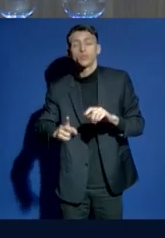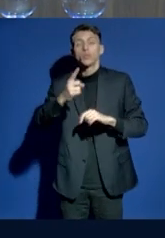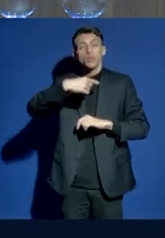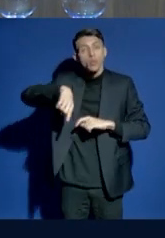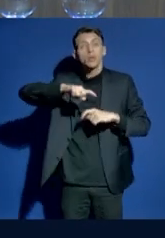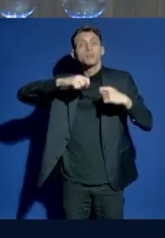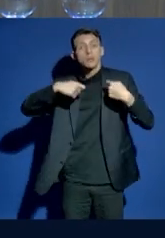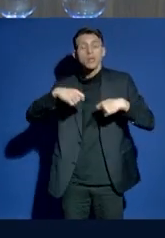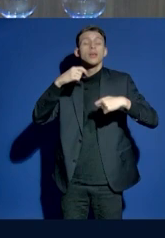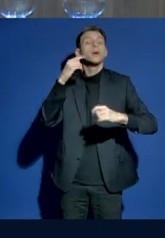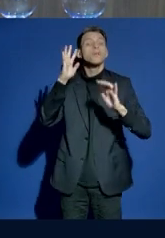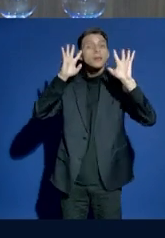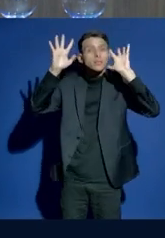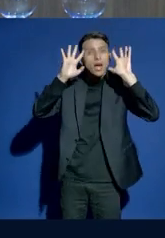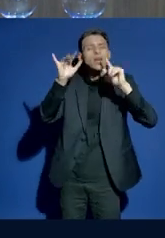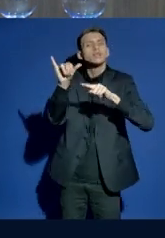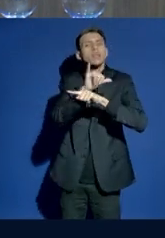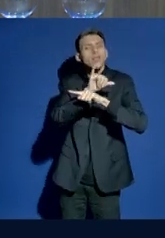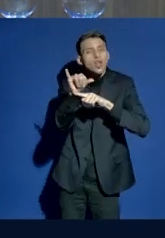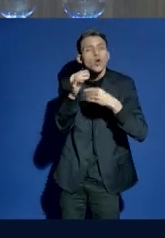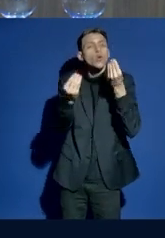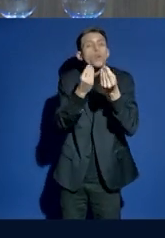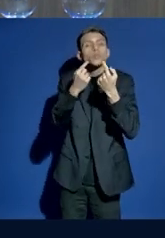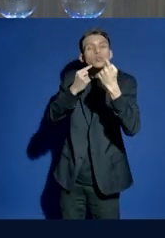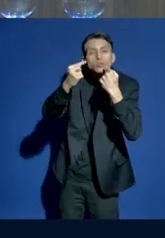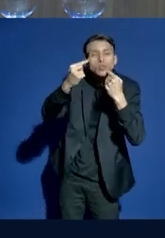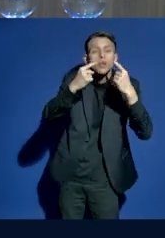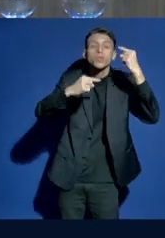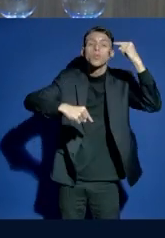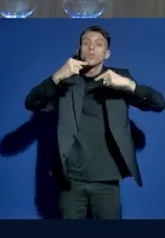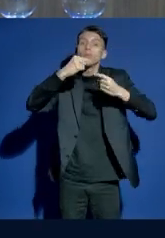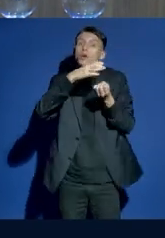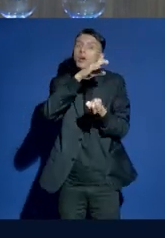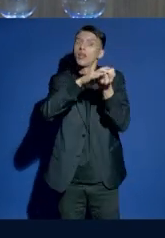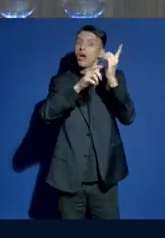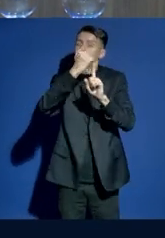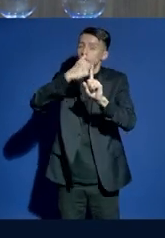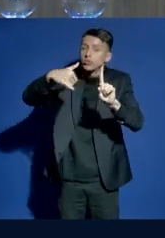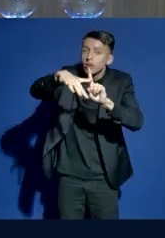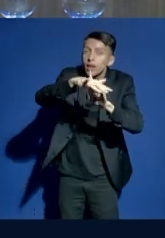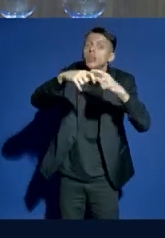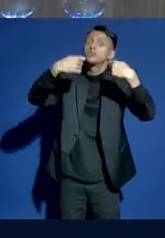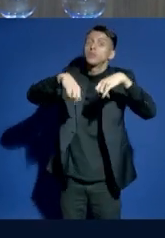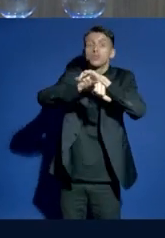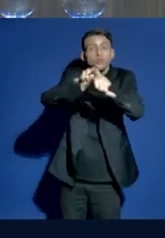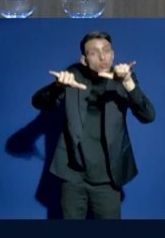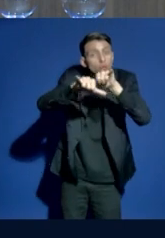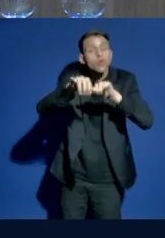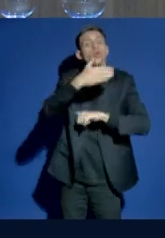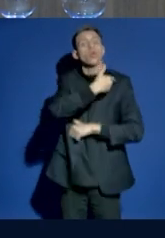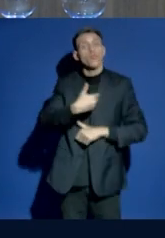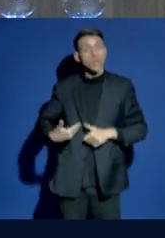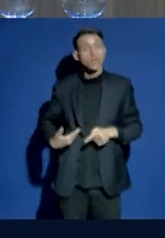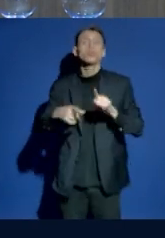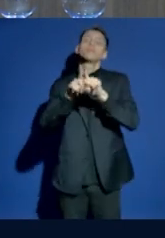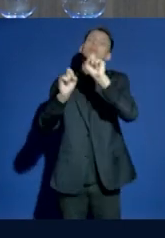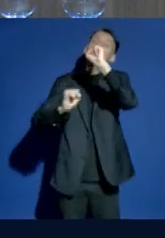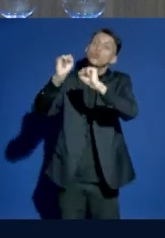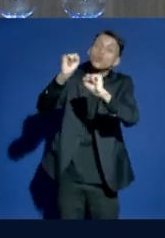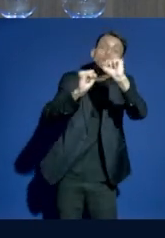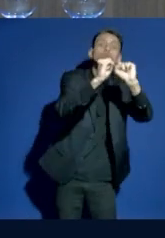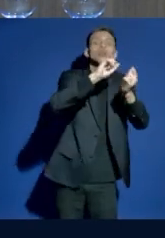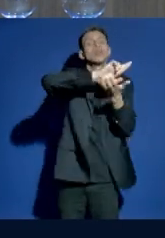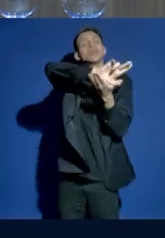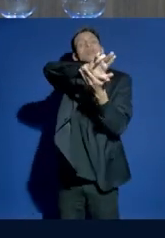aumentar e criar esse diálogo, talvez primeiro com a sociedade, com o governo, com as indústrias,